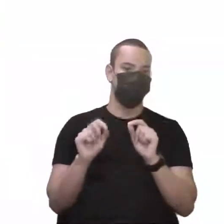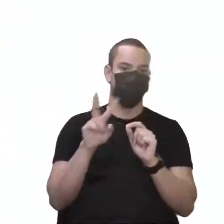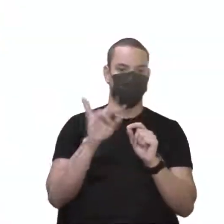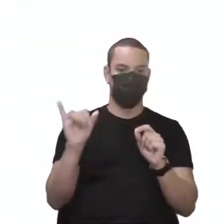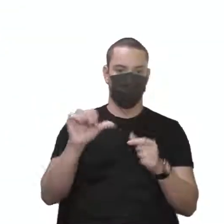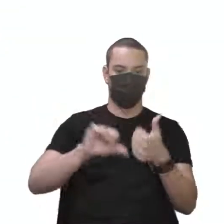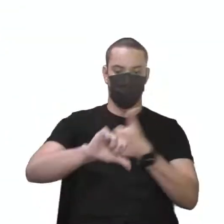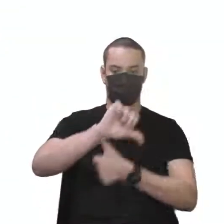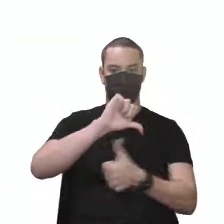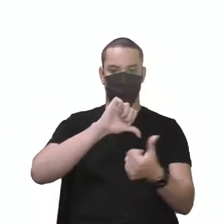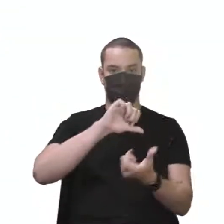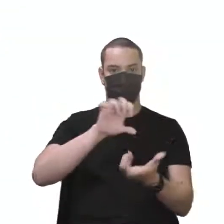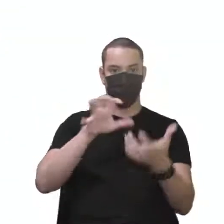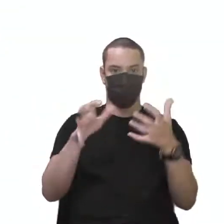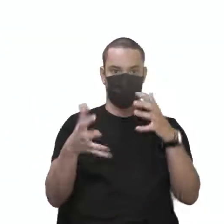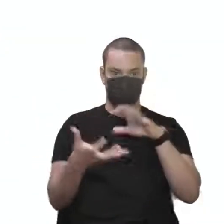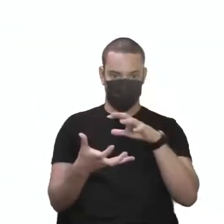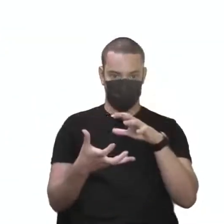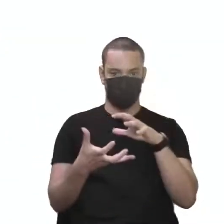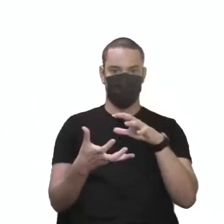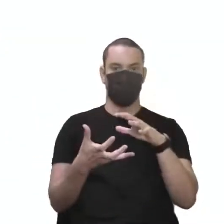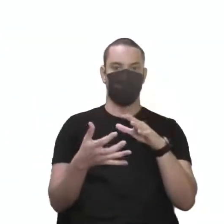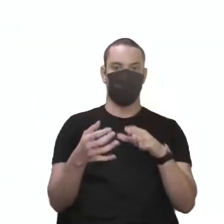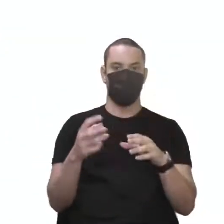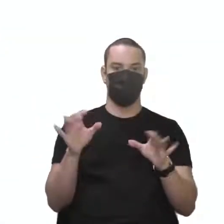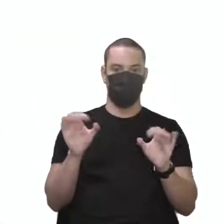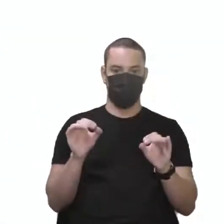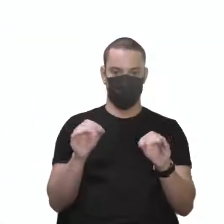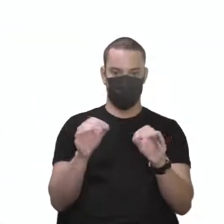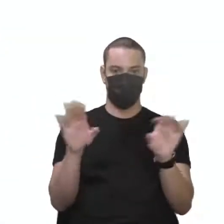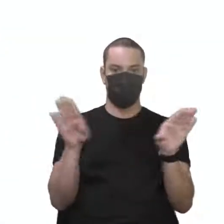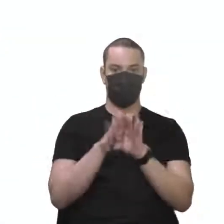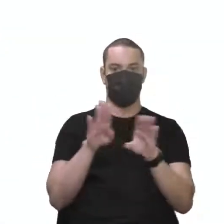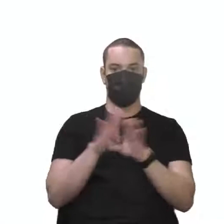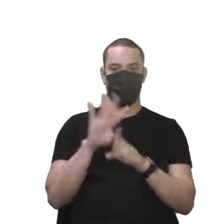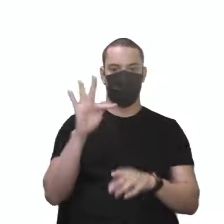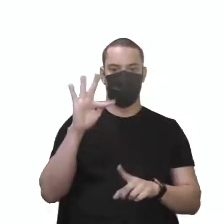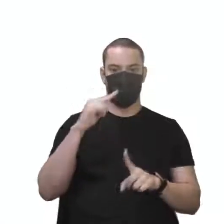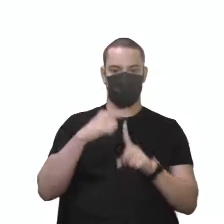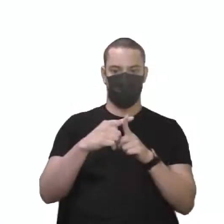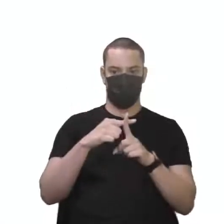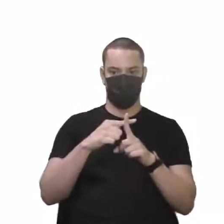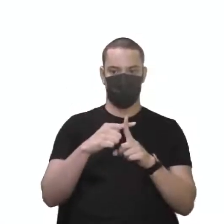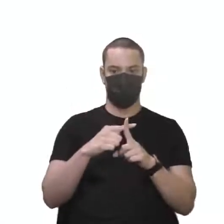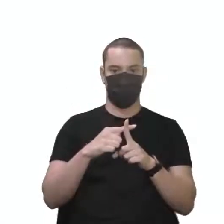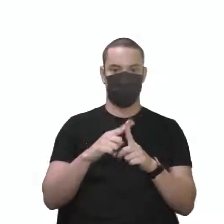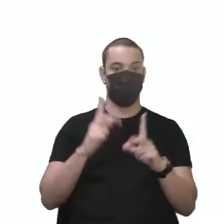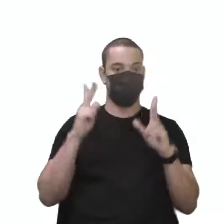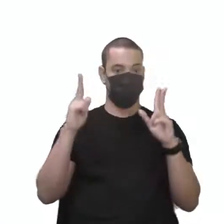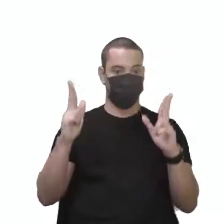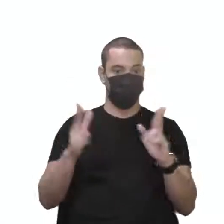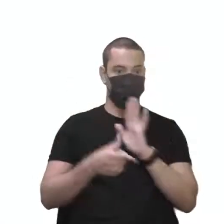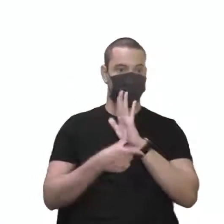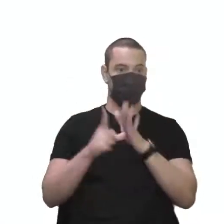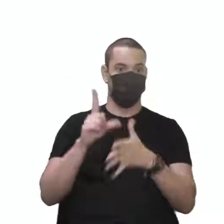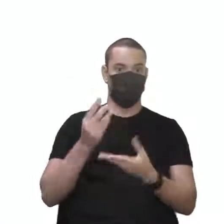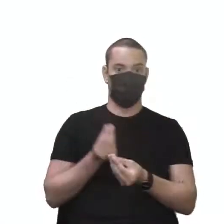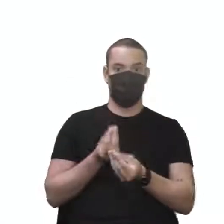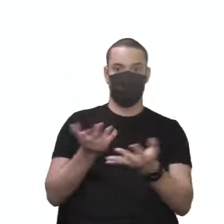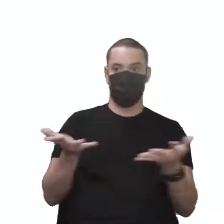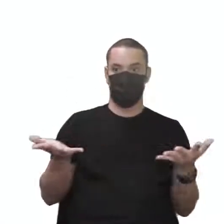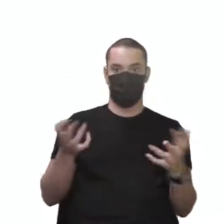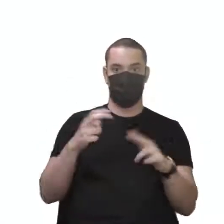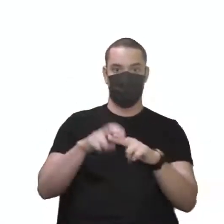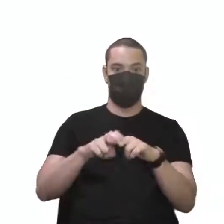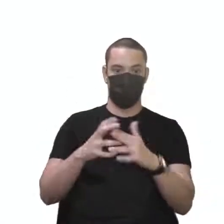se transformar, então, numa bactéria também F+, assim como a que era a doadora.